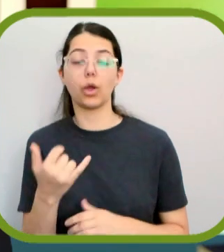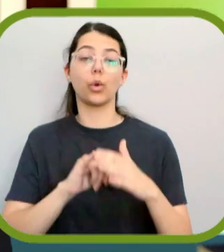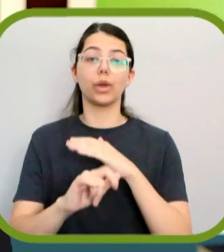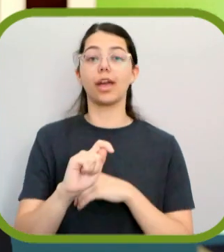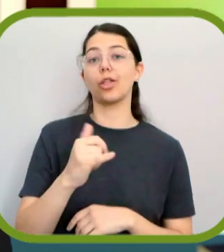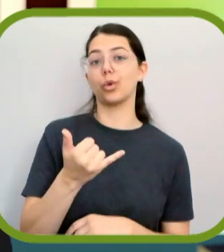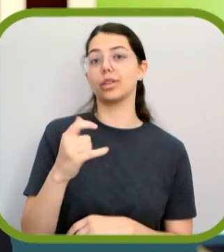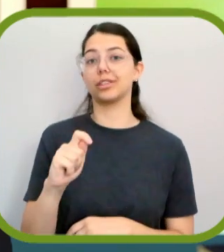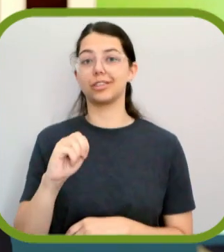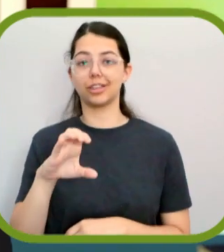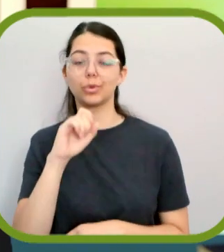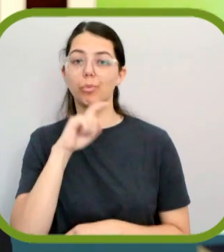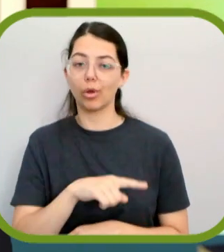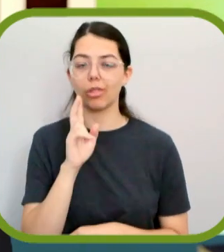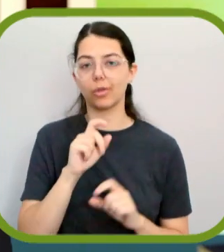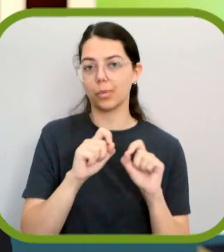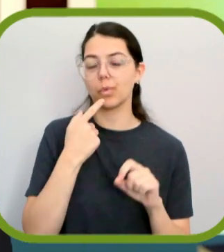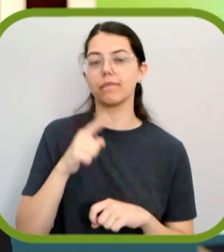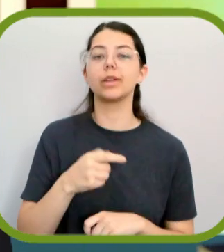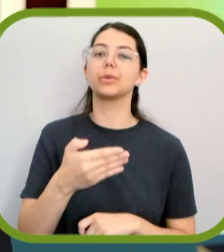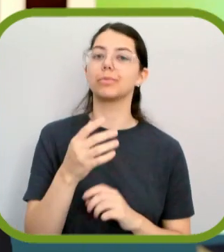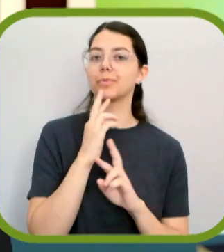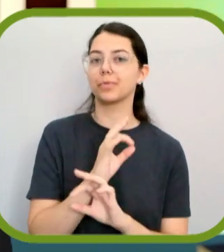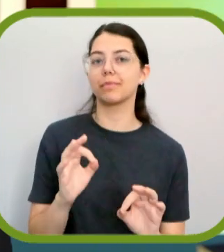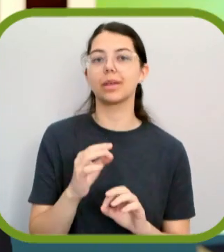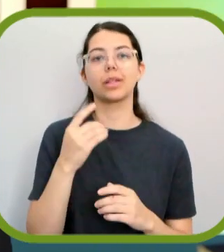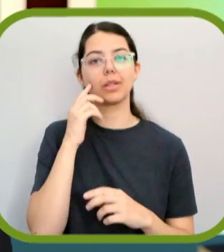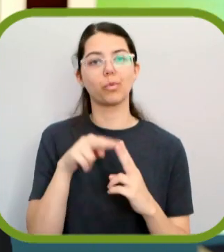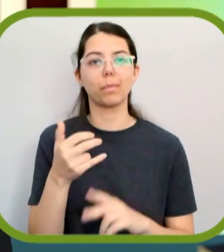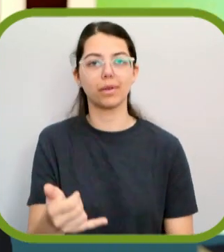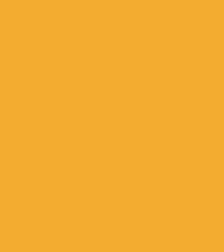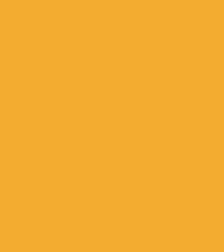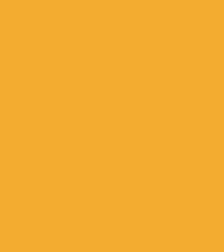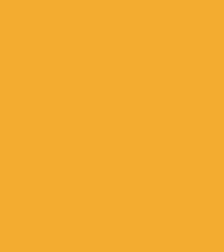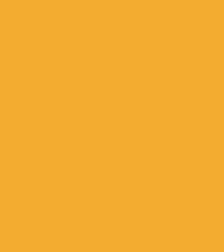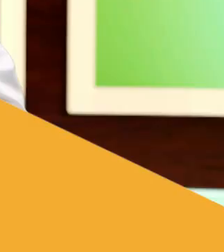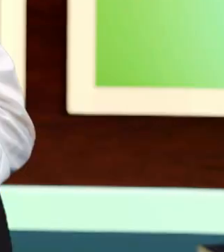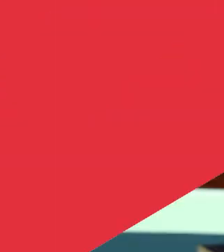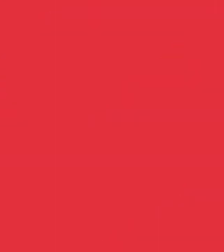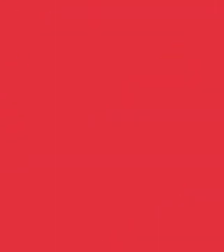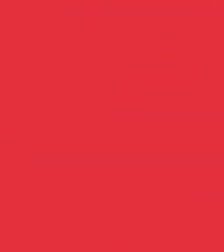RTP Play ou no YouTube, em E2ESCS. Desejo-vos uma excelente semana e até breve.